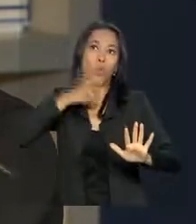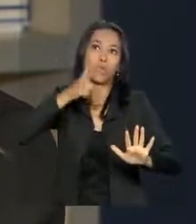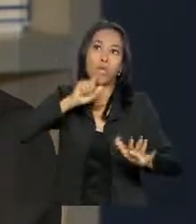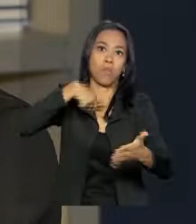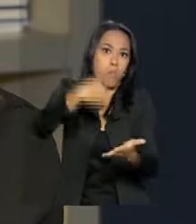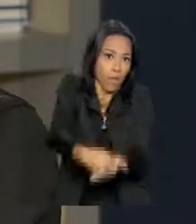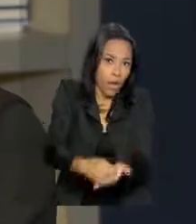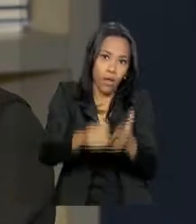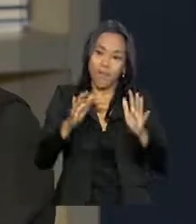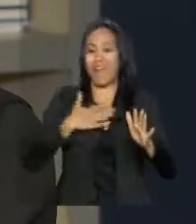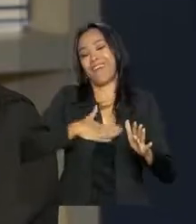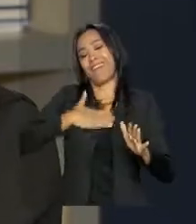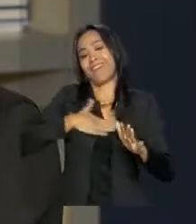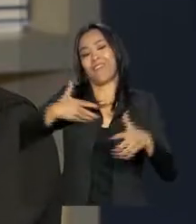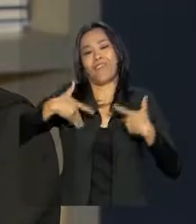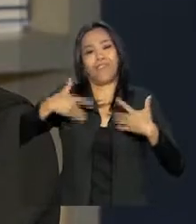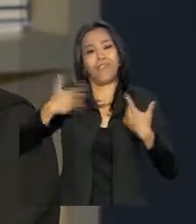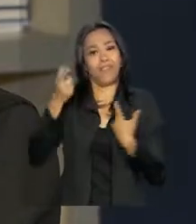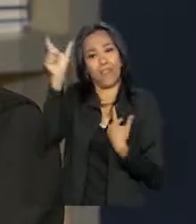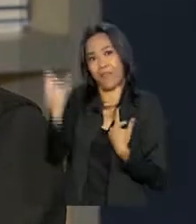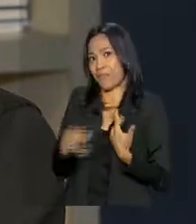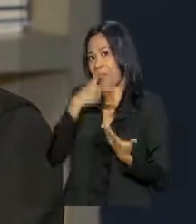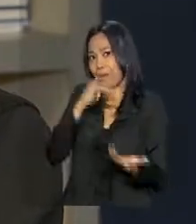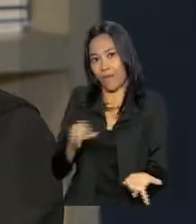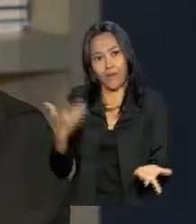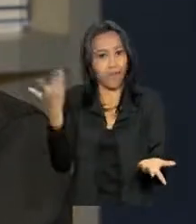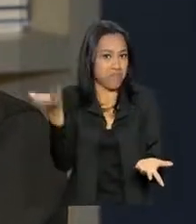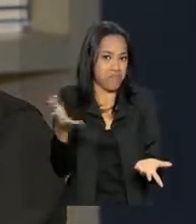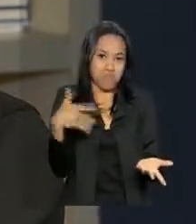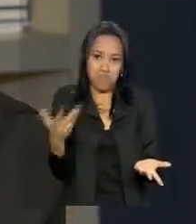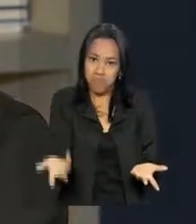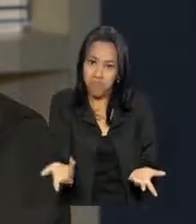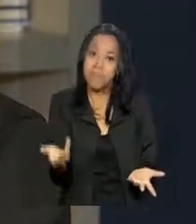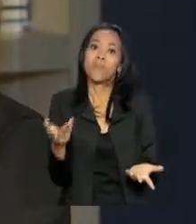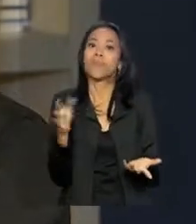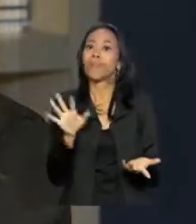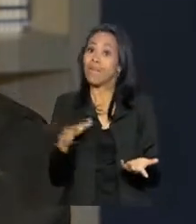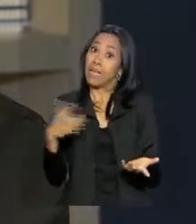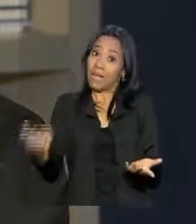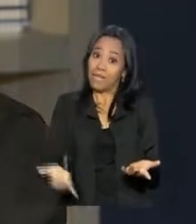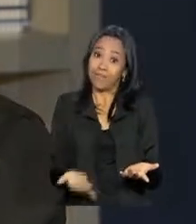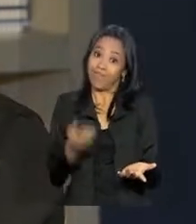produto para poder agradar e um pai é o seu familiar o seu parente acabou se prejudicando